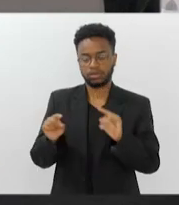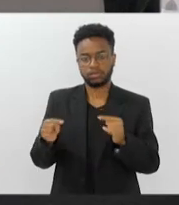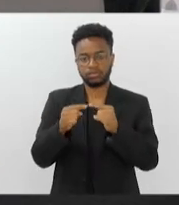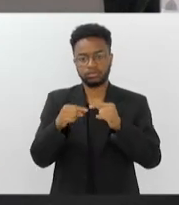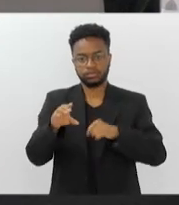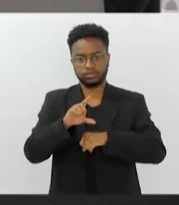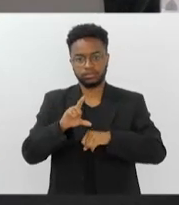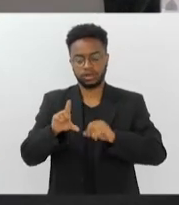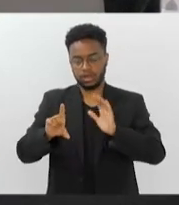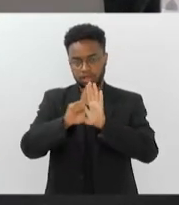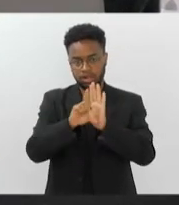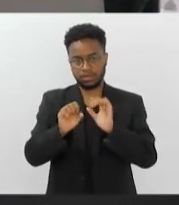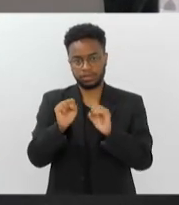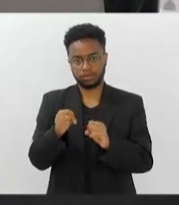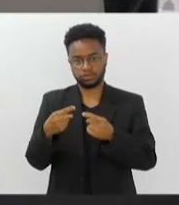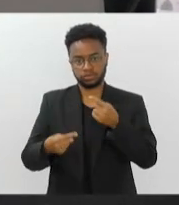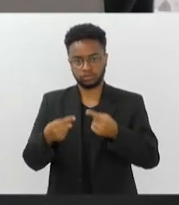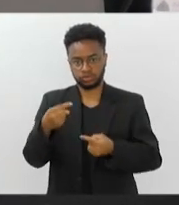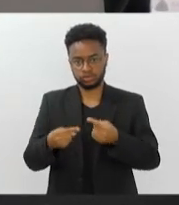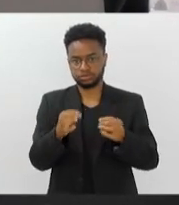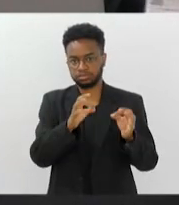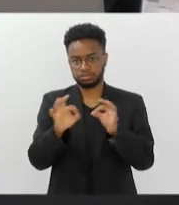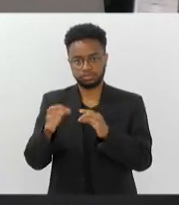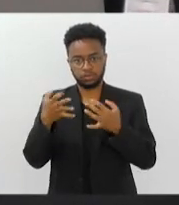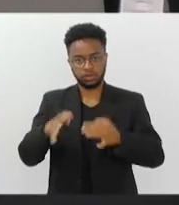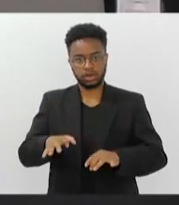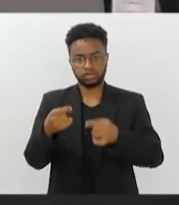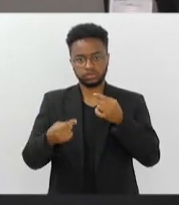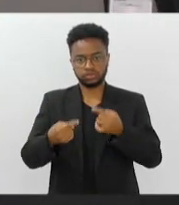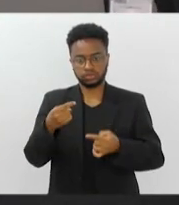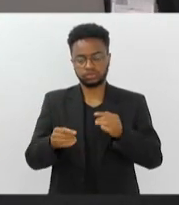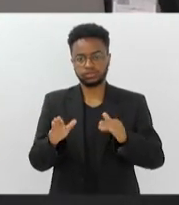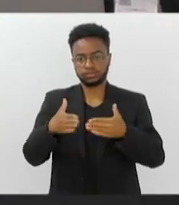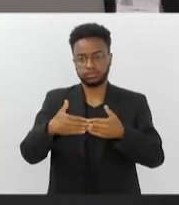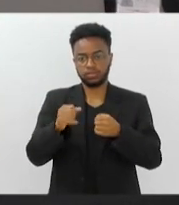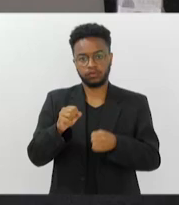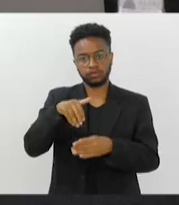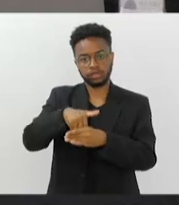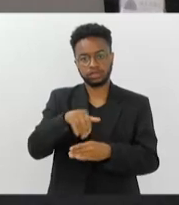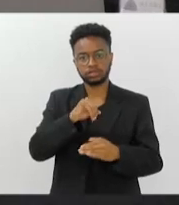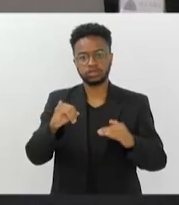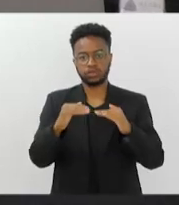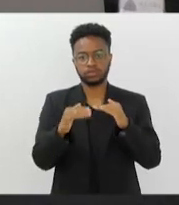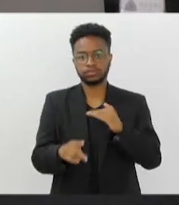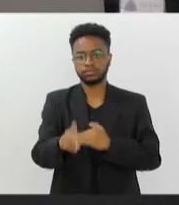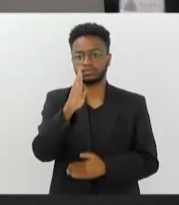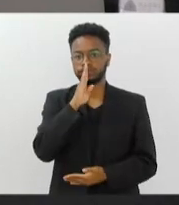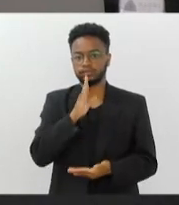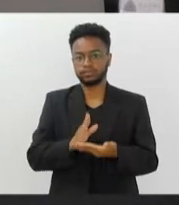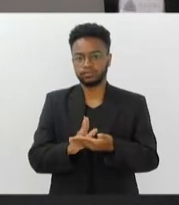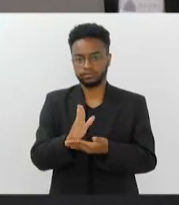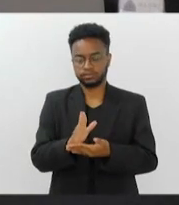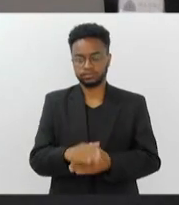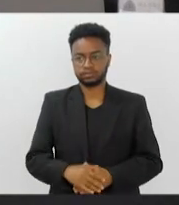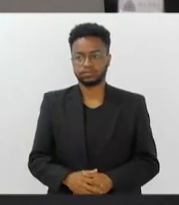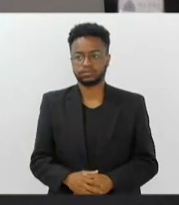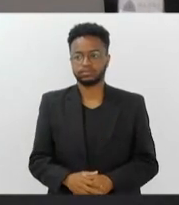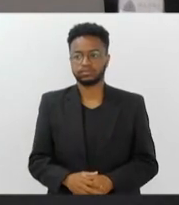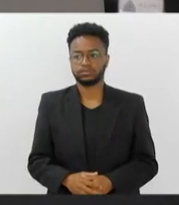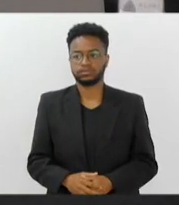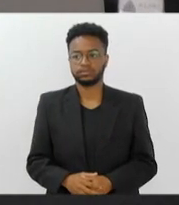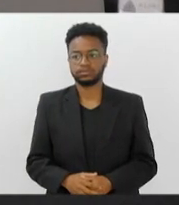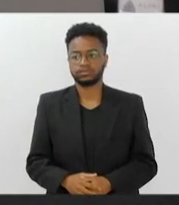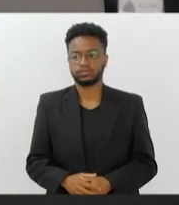legalidade. Em discussão, não havendo o que queira discutir, encerrada a discussão. Em votação, os senhores que acordam permaneçam como estão.